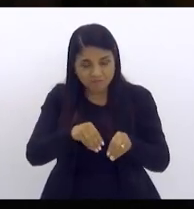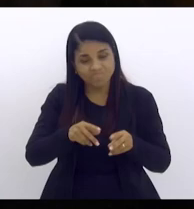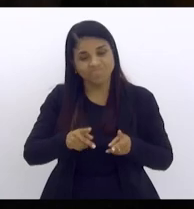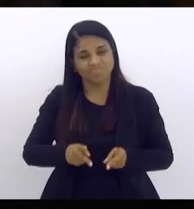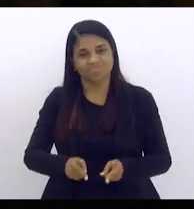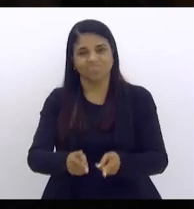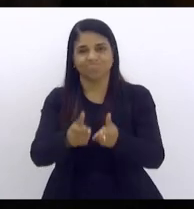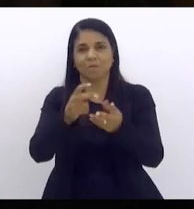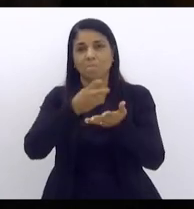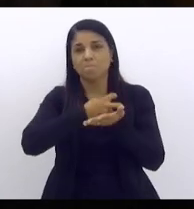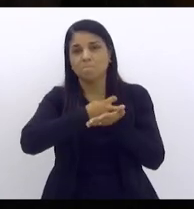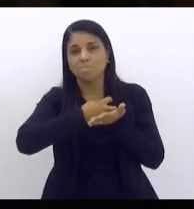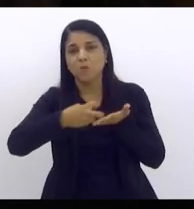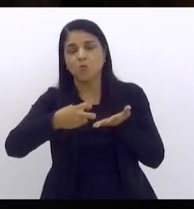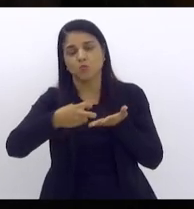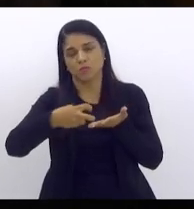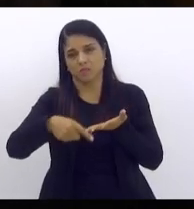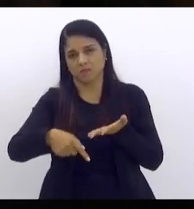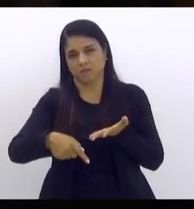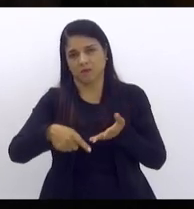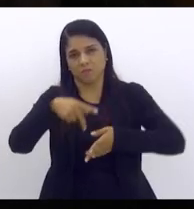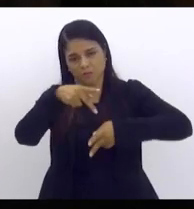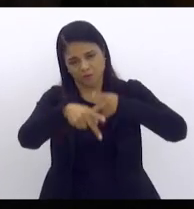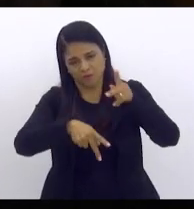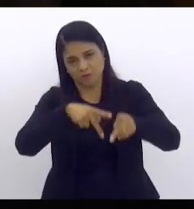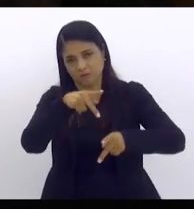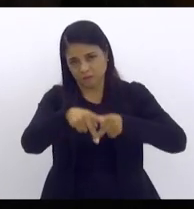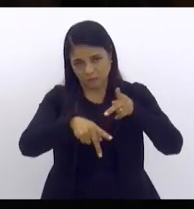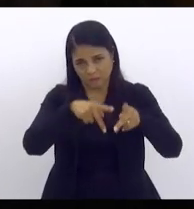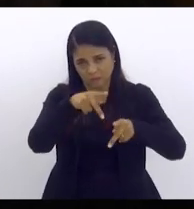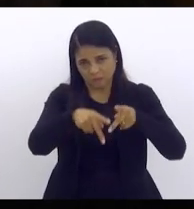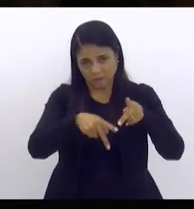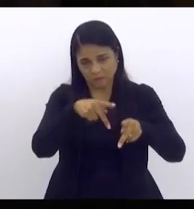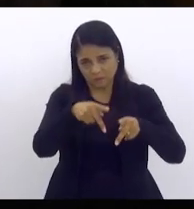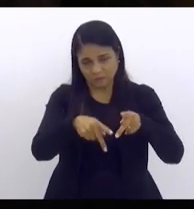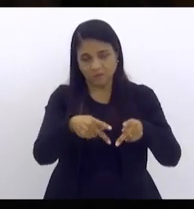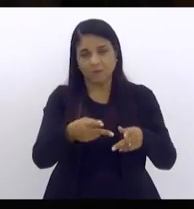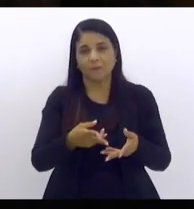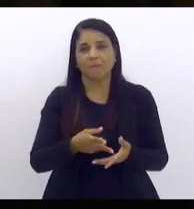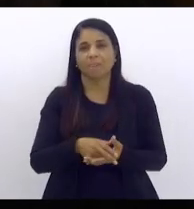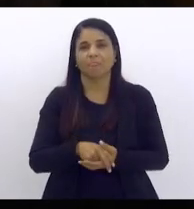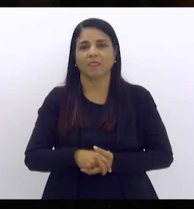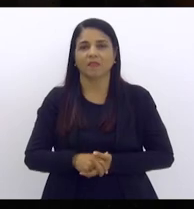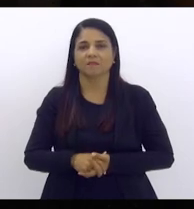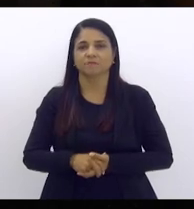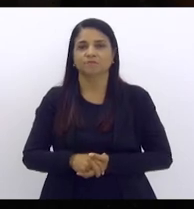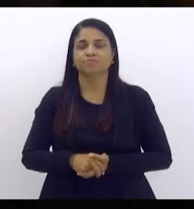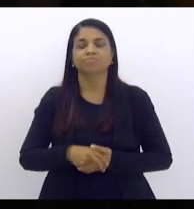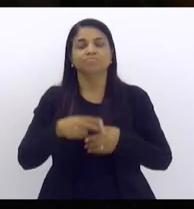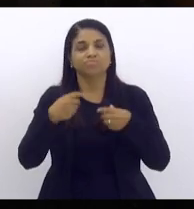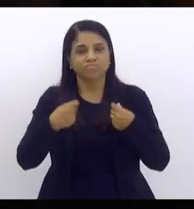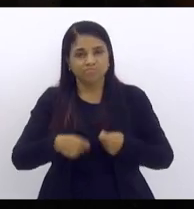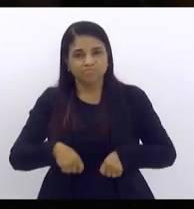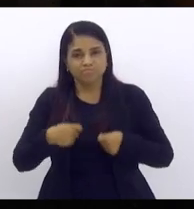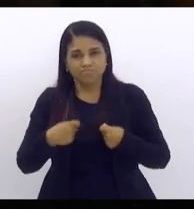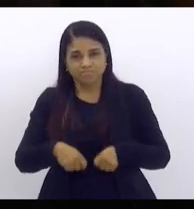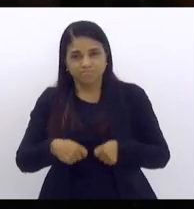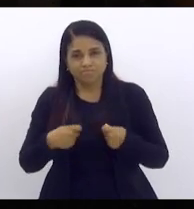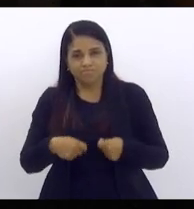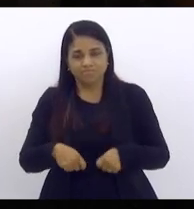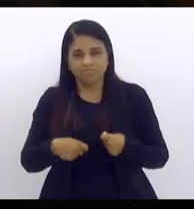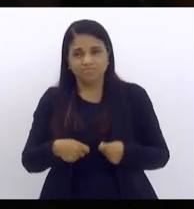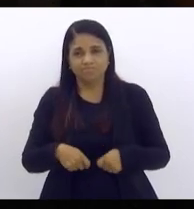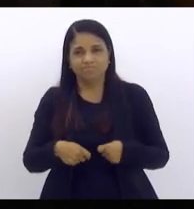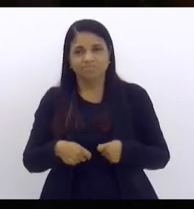elas punem duramente a população. Então, é necessário que a